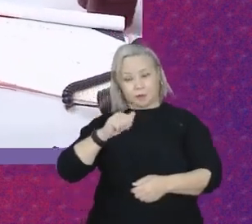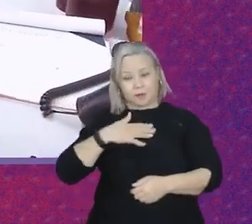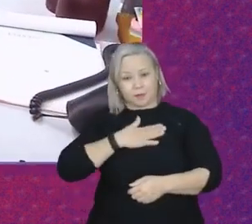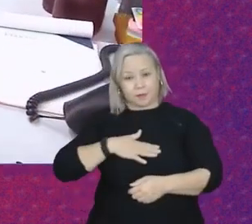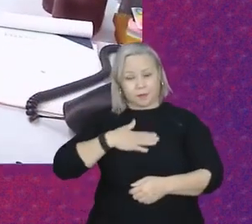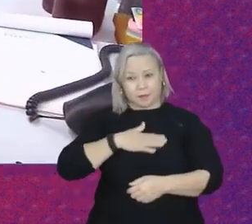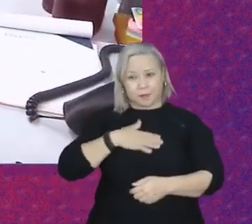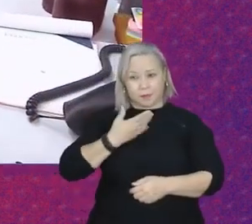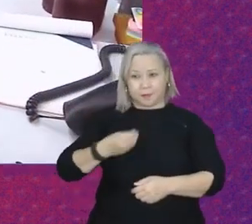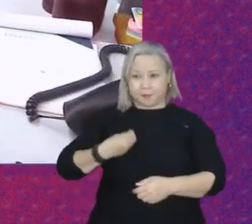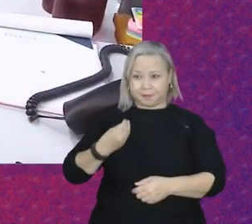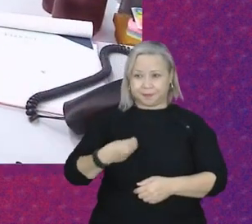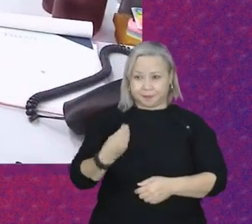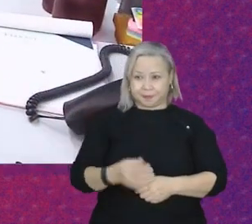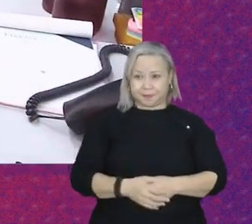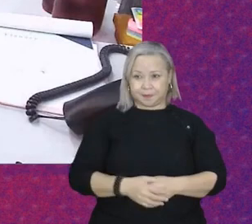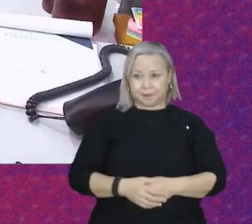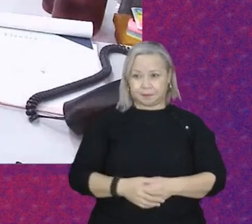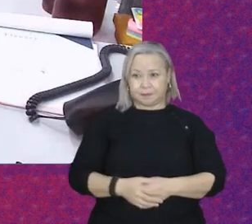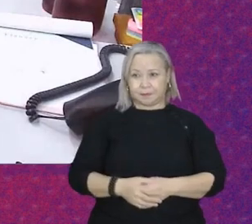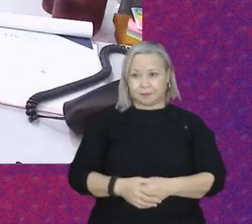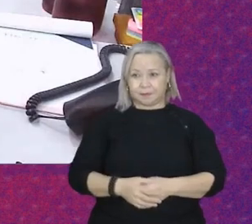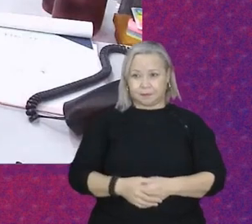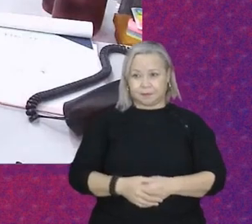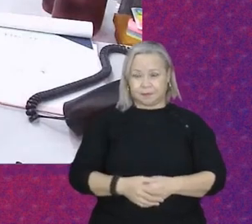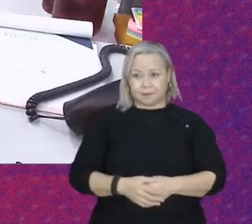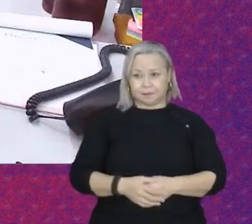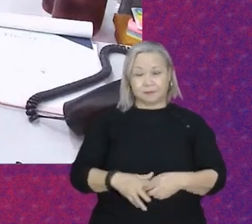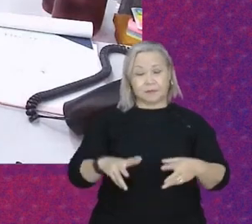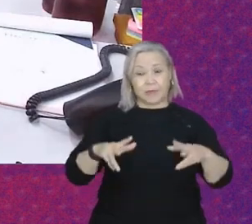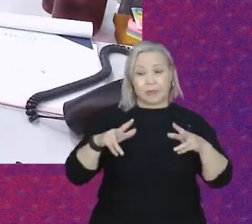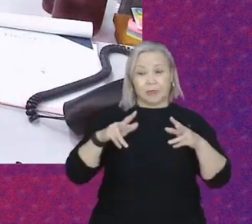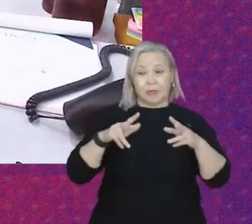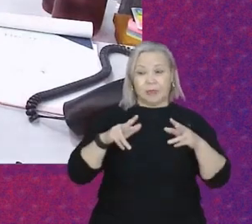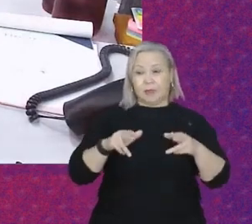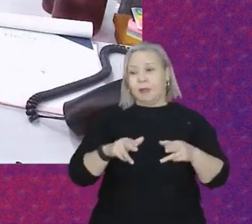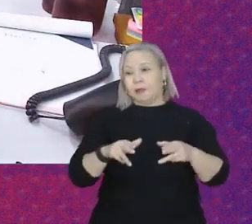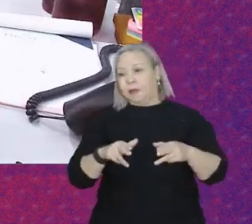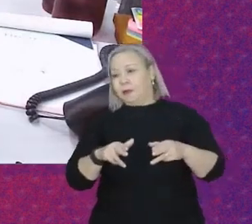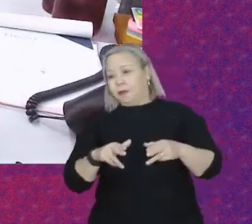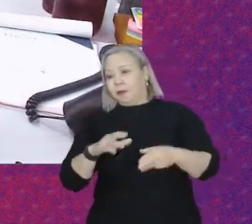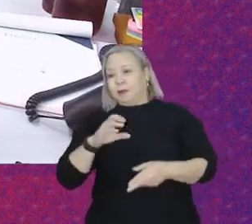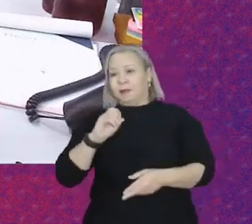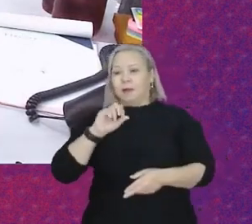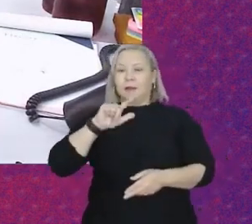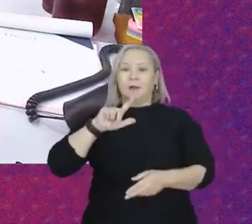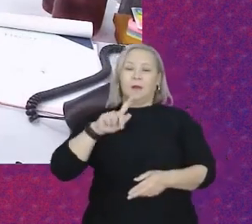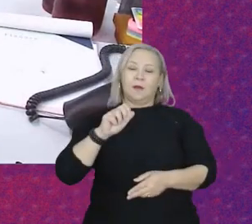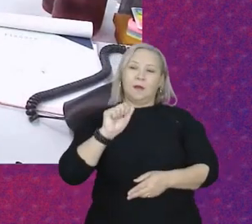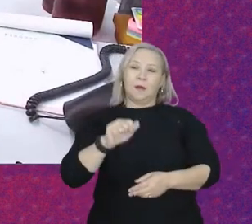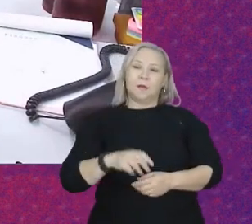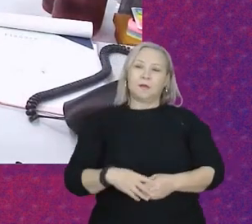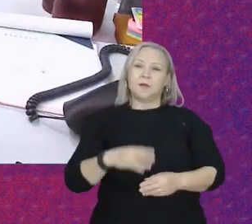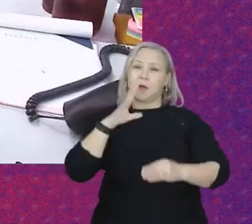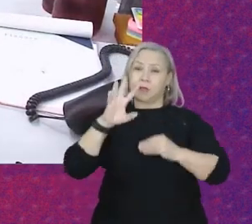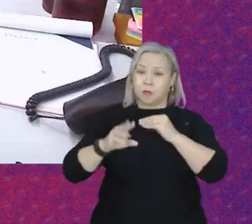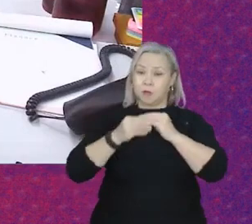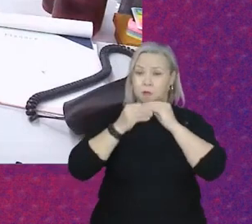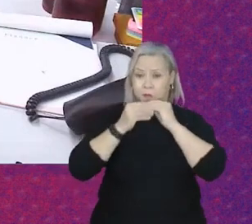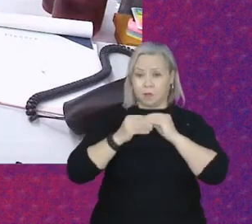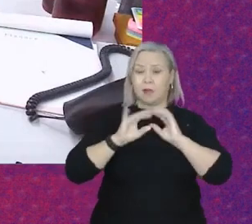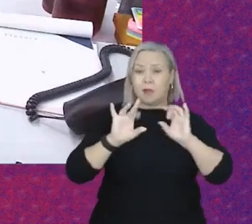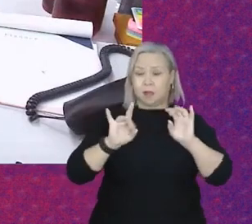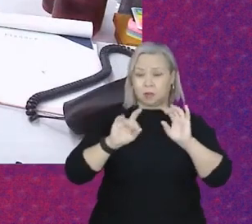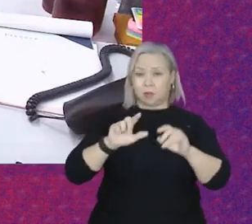professora? E assim, pouco a complementar, né, depois que a professora Lívia colocou